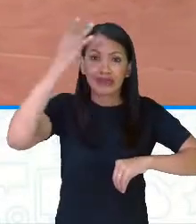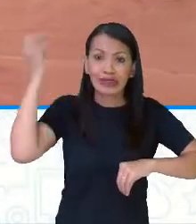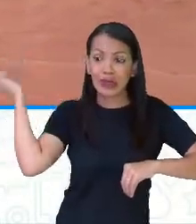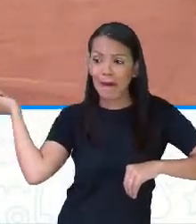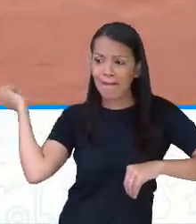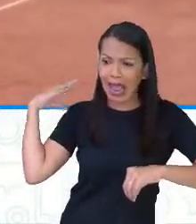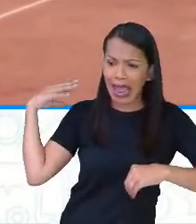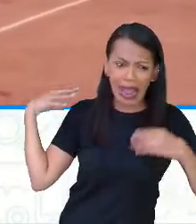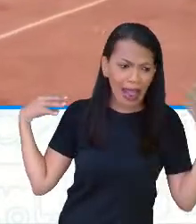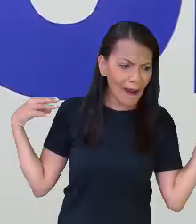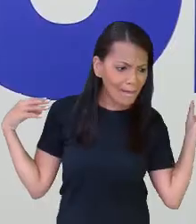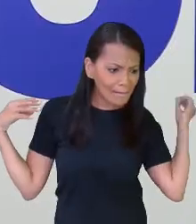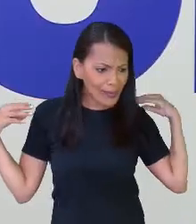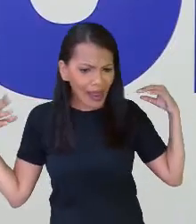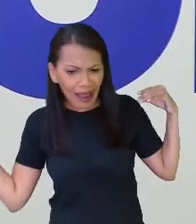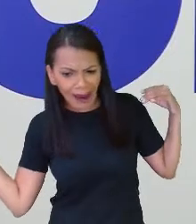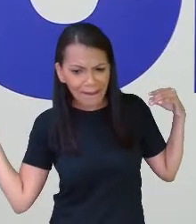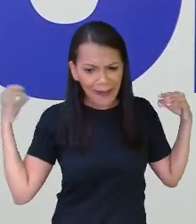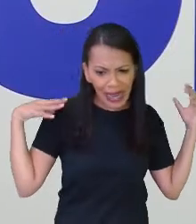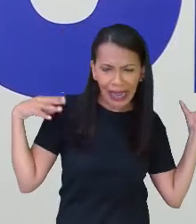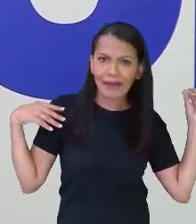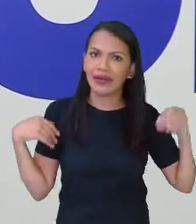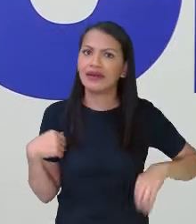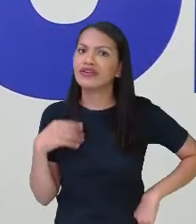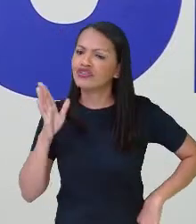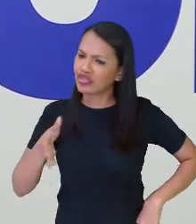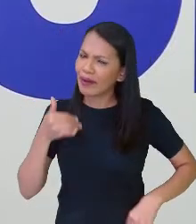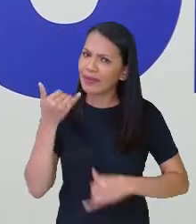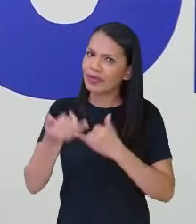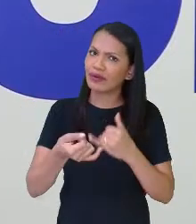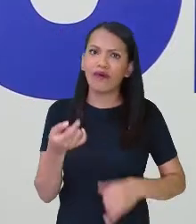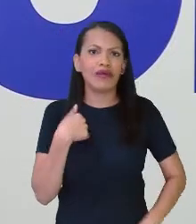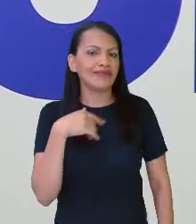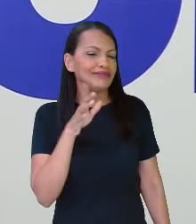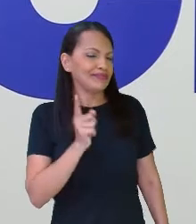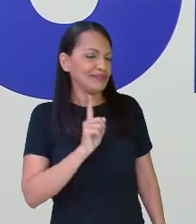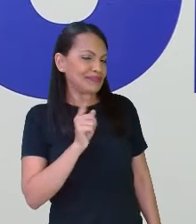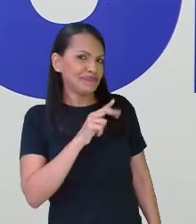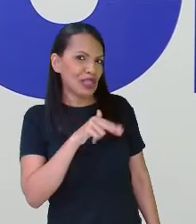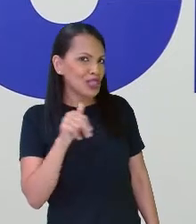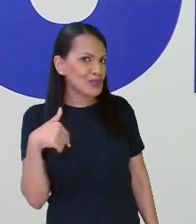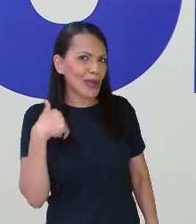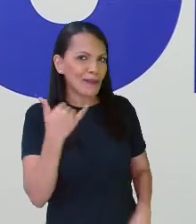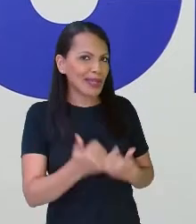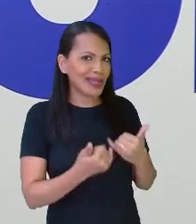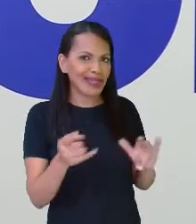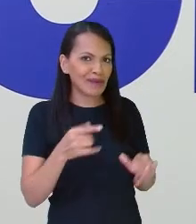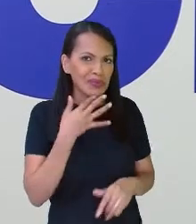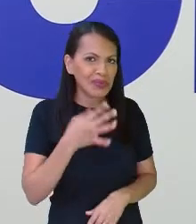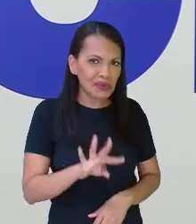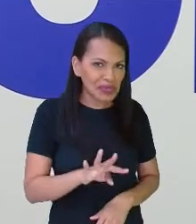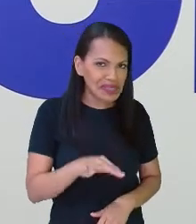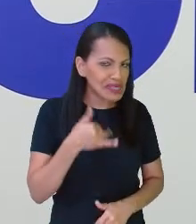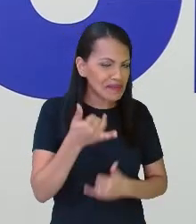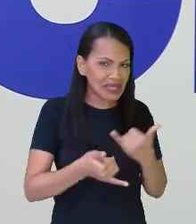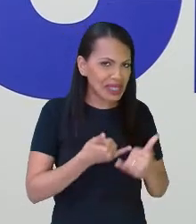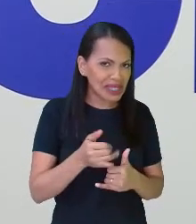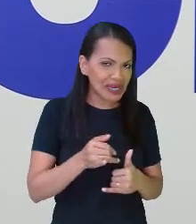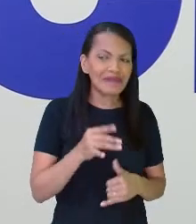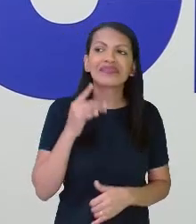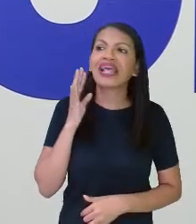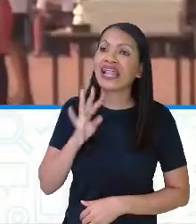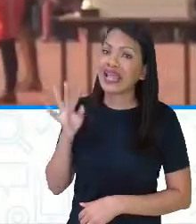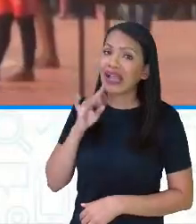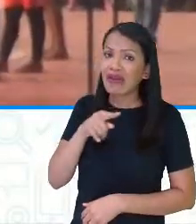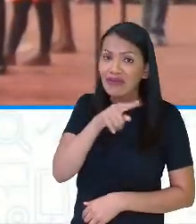garrafa desse jeito aqui? Olha, não, professora Sinara, não brinquei ainda, não conhecia essa brincadeira. Legal,